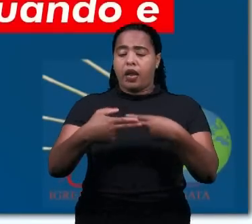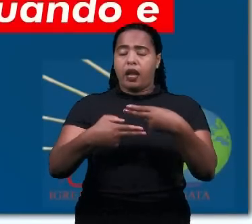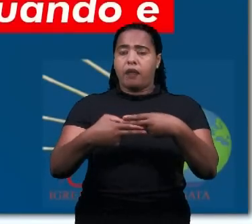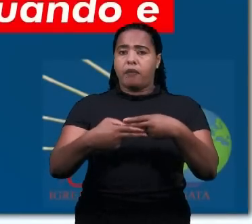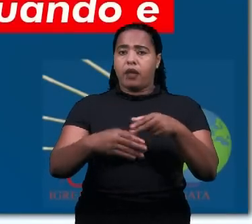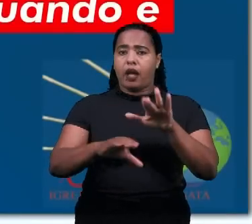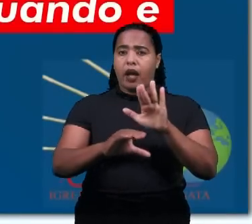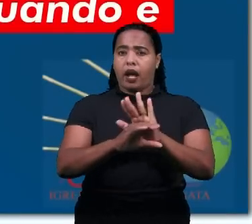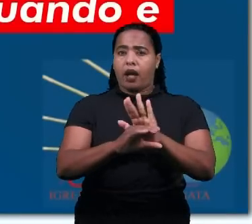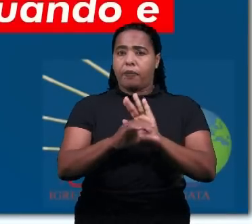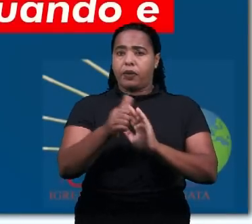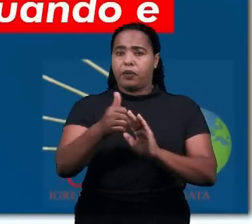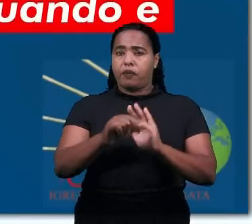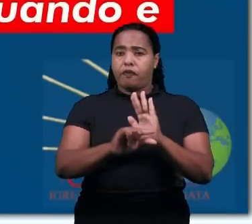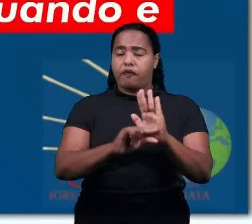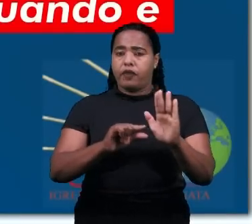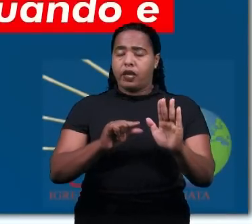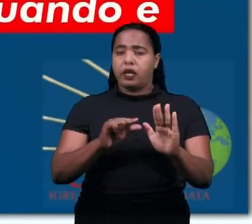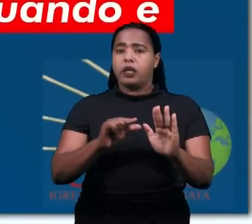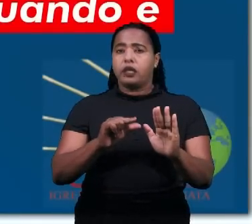1:3-4. A palavra do Senhor nos diz: